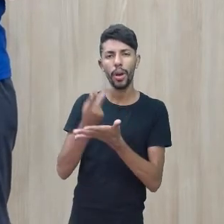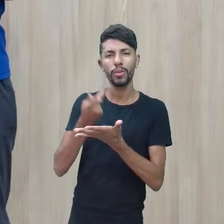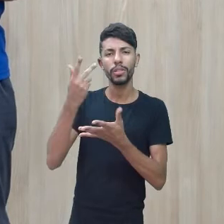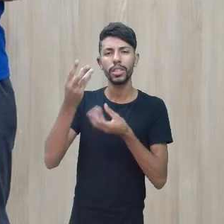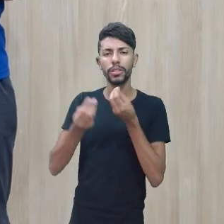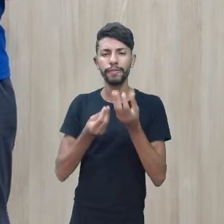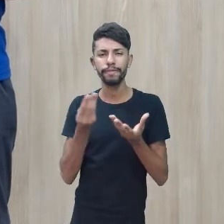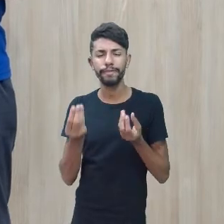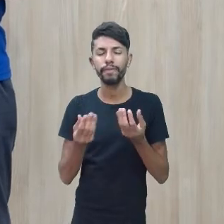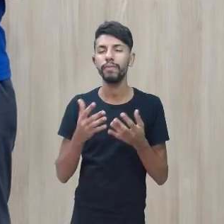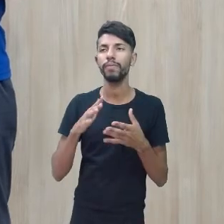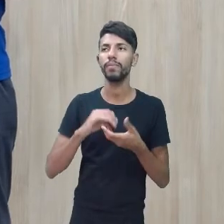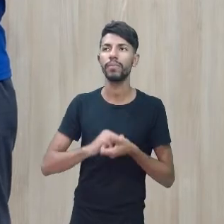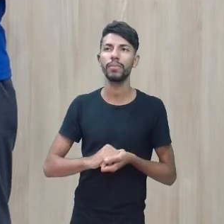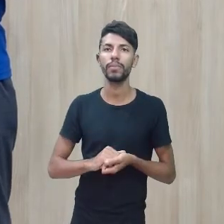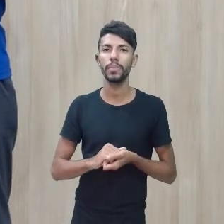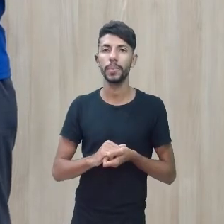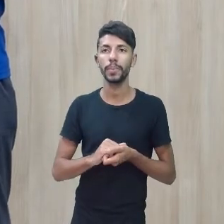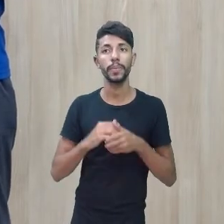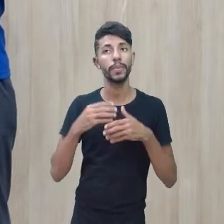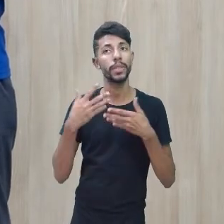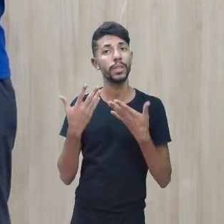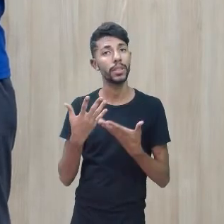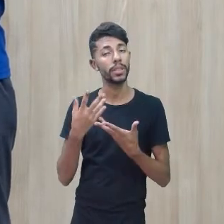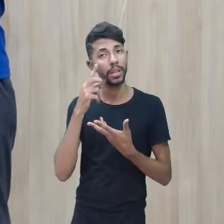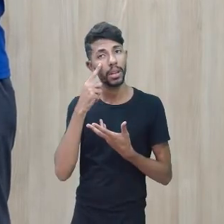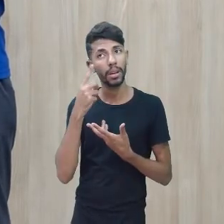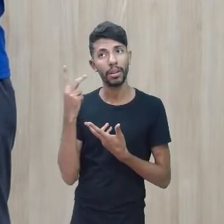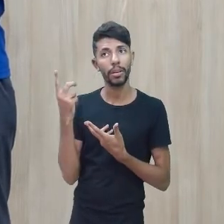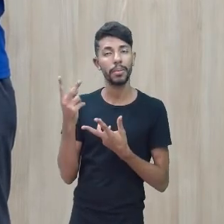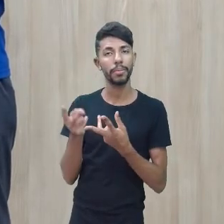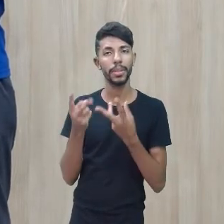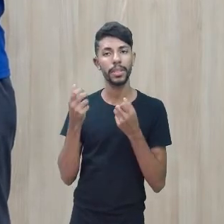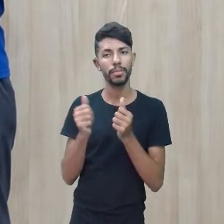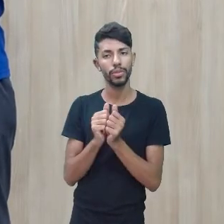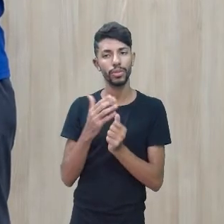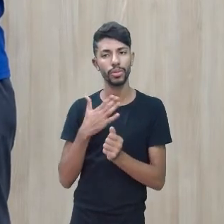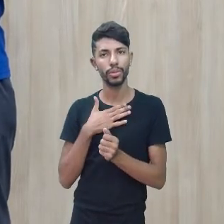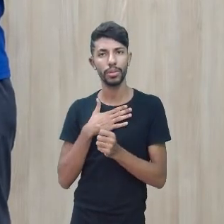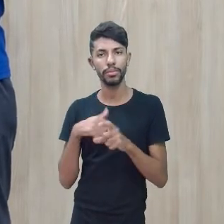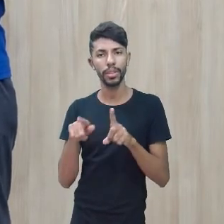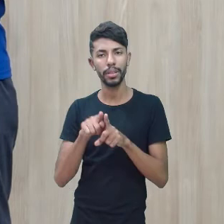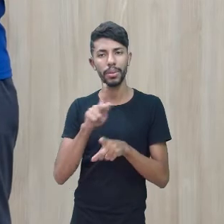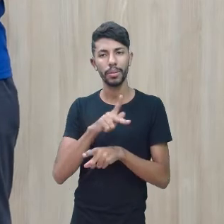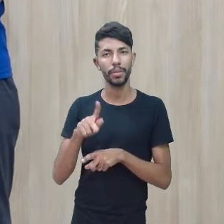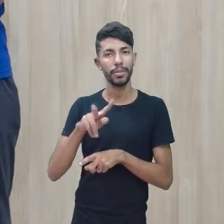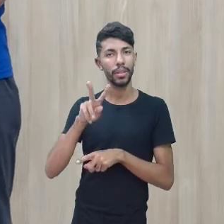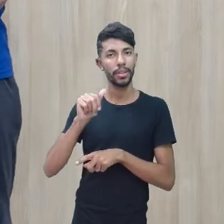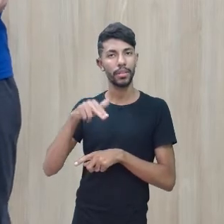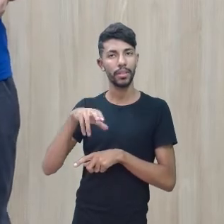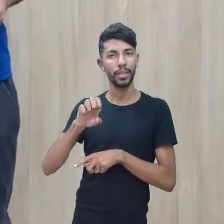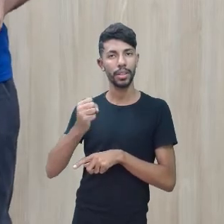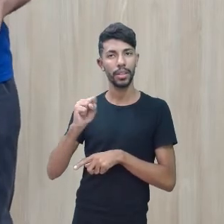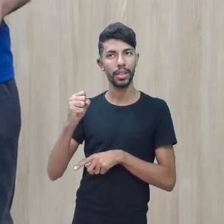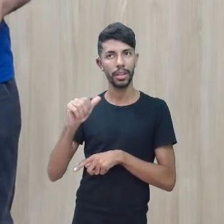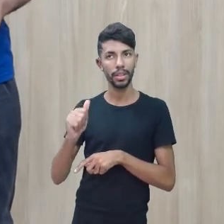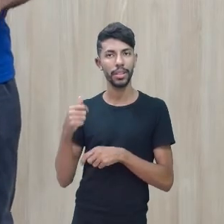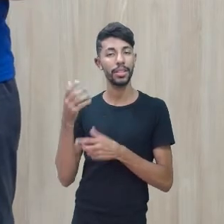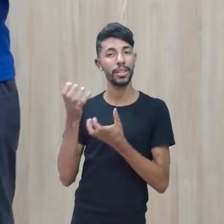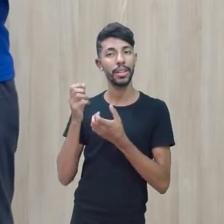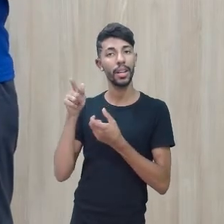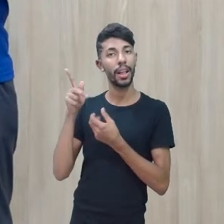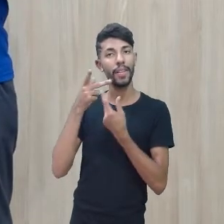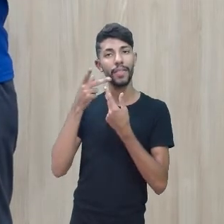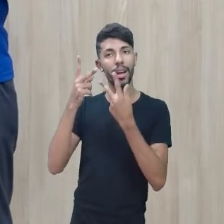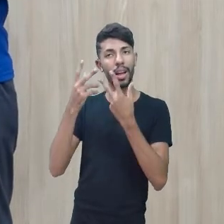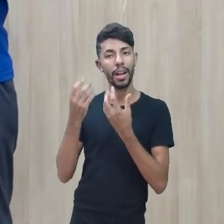e tudo mais. E observem agora, junto comigo e a professora Vanessa, que eu gostaria que ela agora falasse um pouquinho